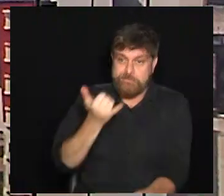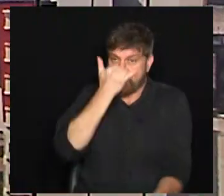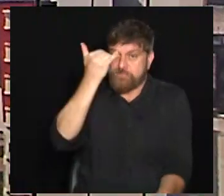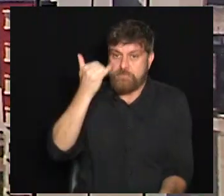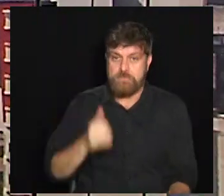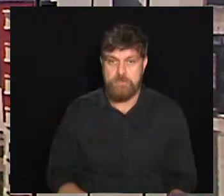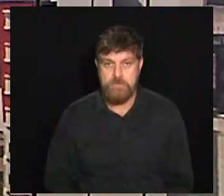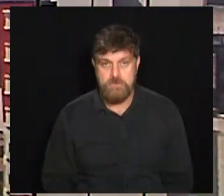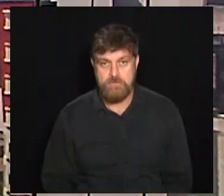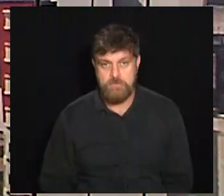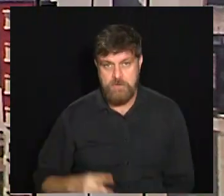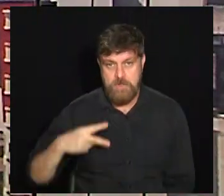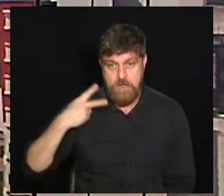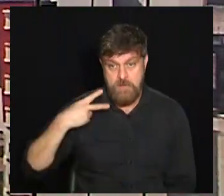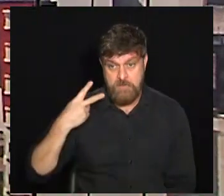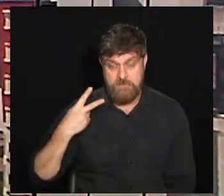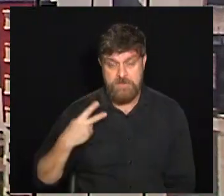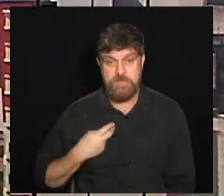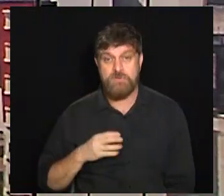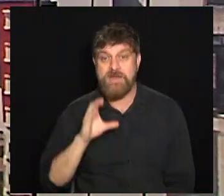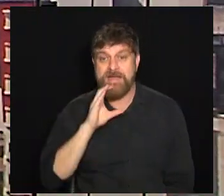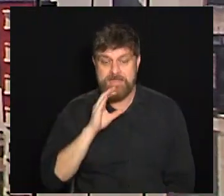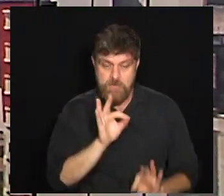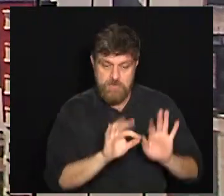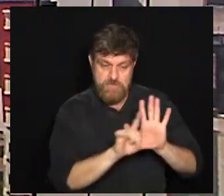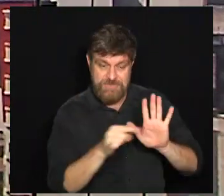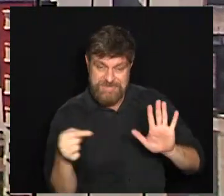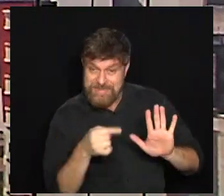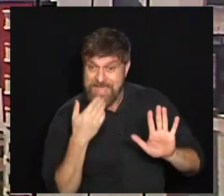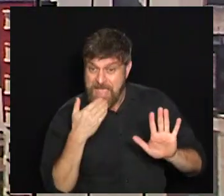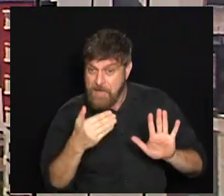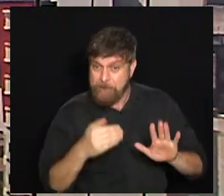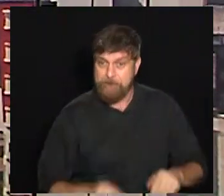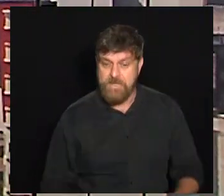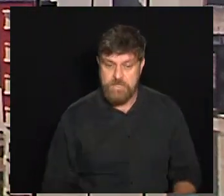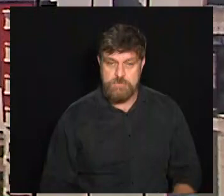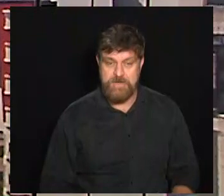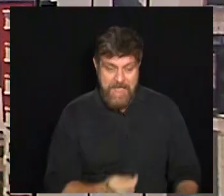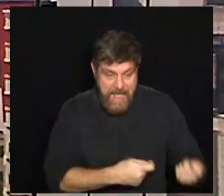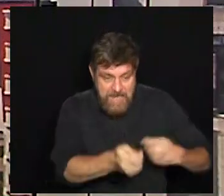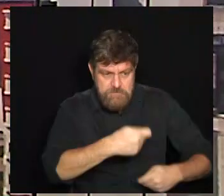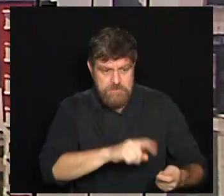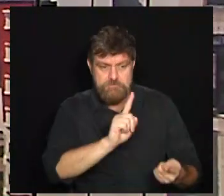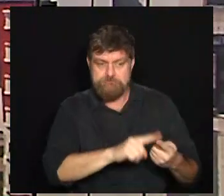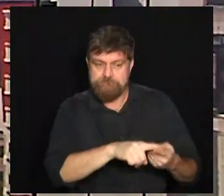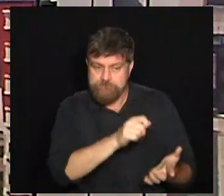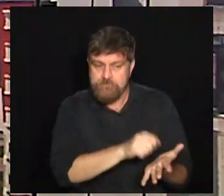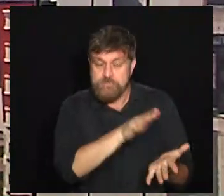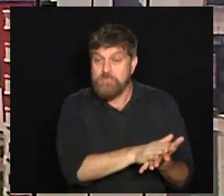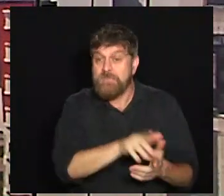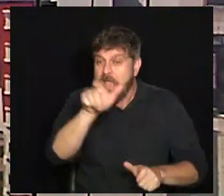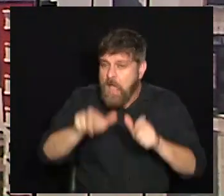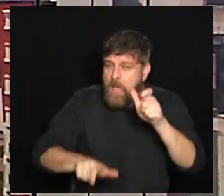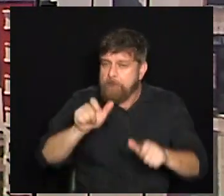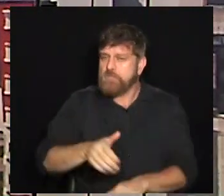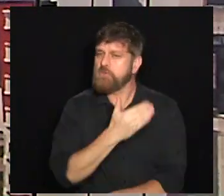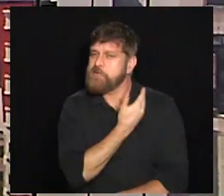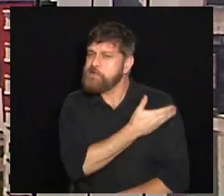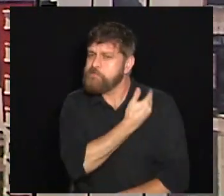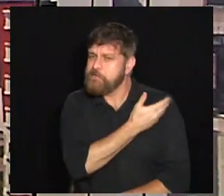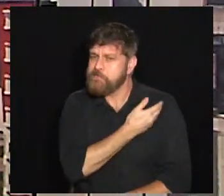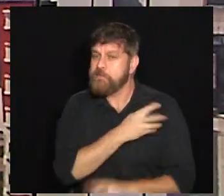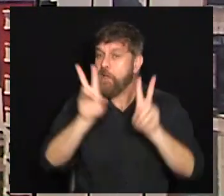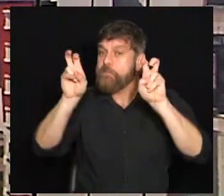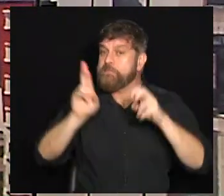lei do vereador Carlão do PT quer penalidades administrativas para quem cometer atos de discriminação